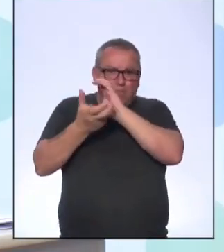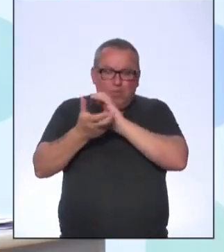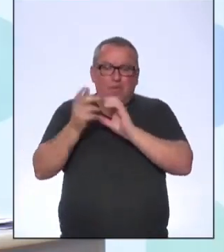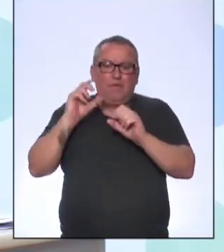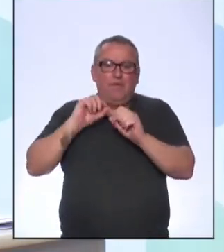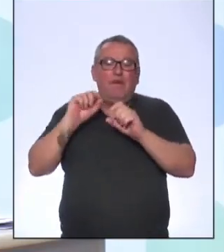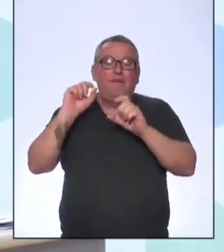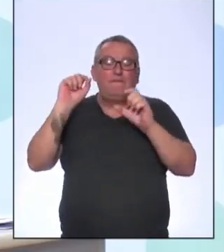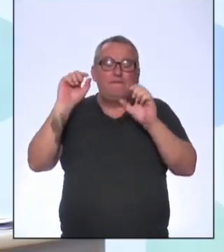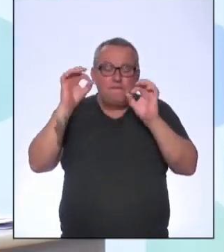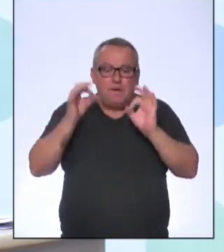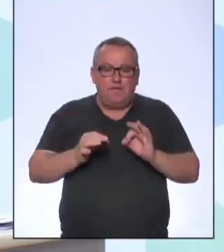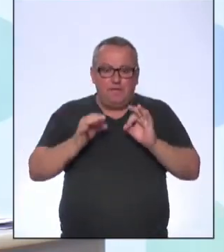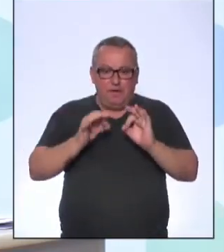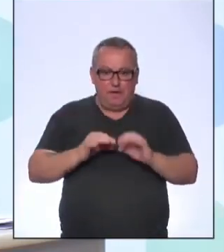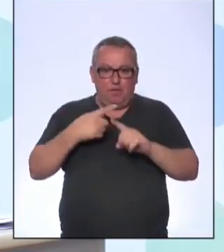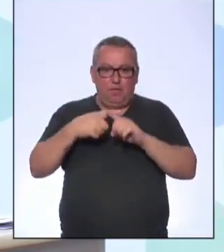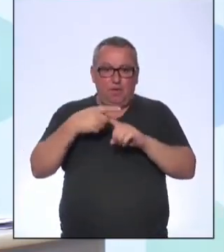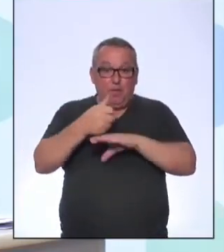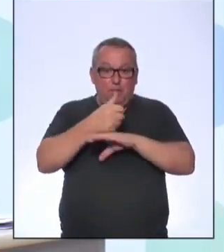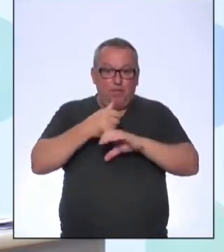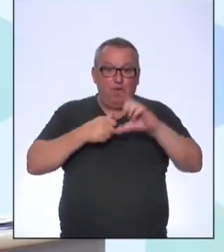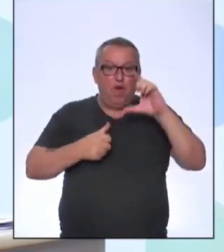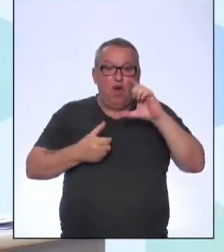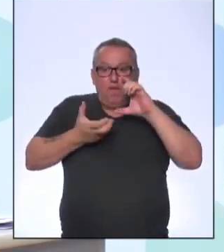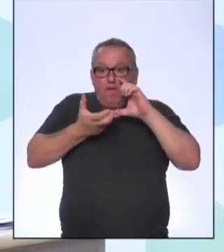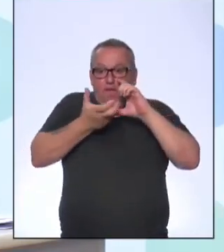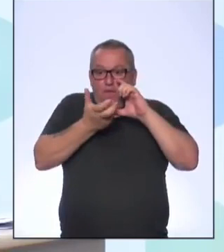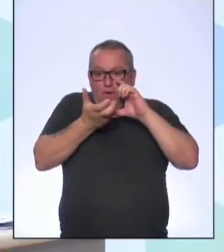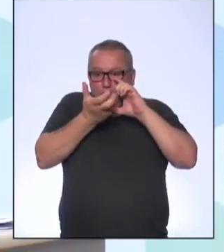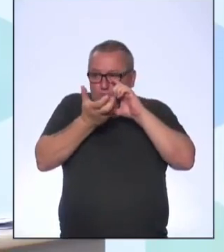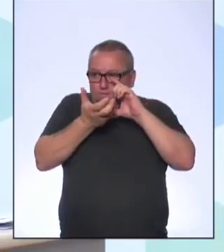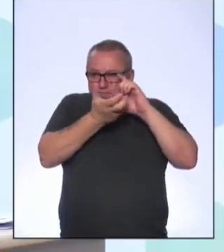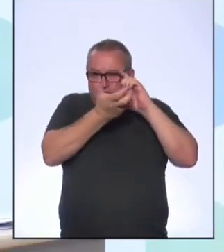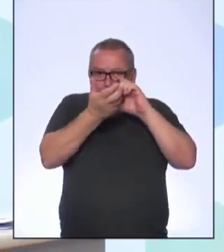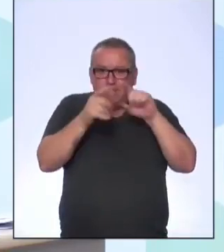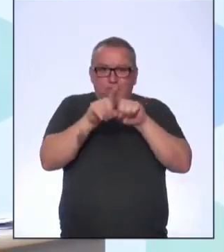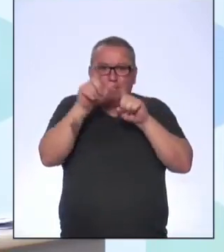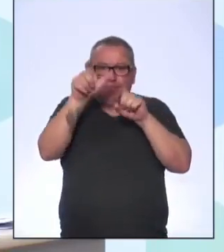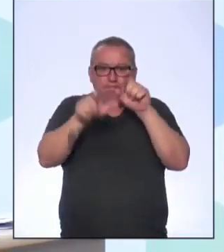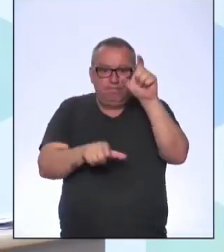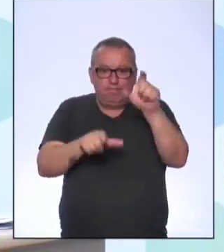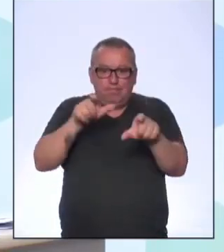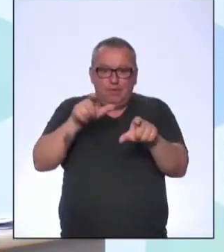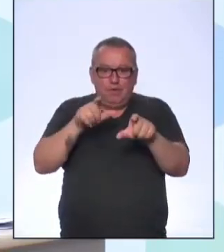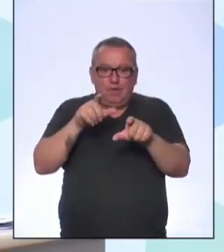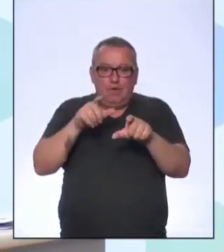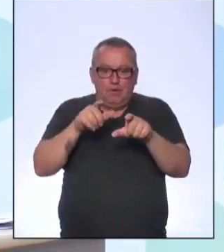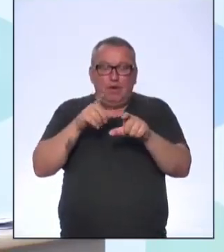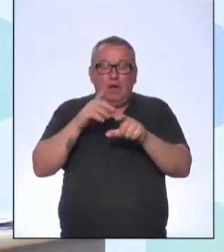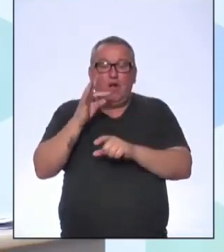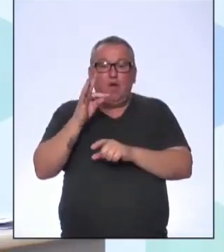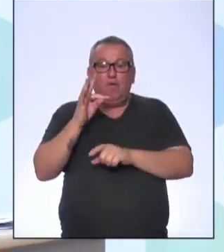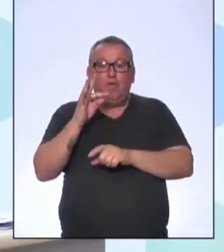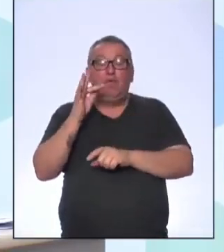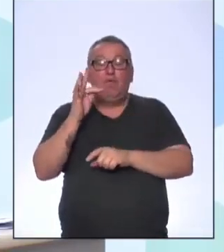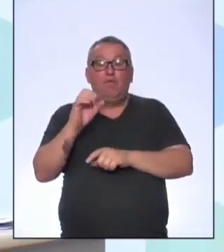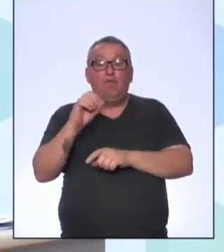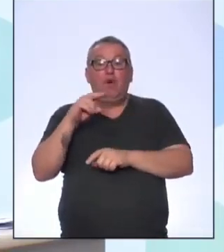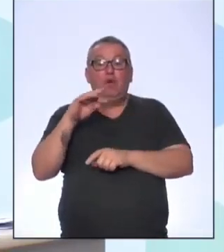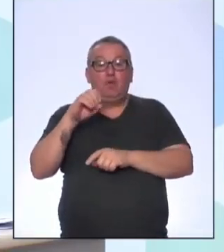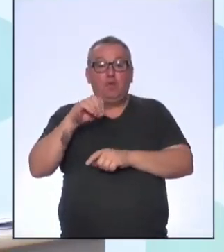verídicas de fatos relevantes que mudariam a nossa vida. Essa pessoa, ele é o fotojornalista, é aquela